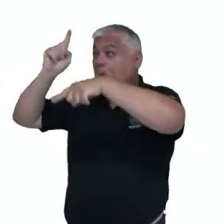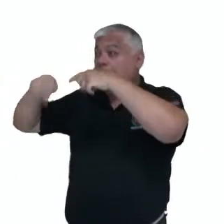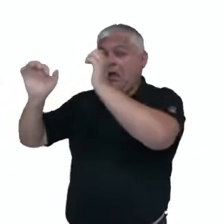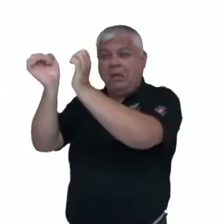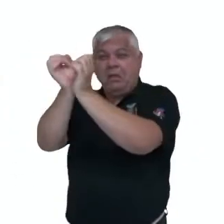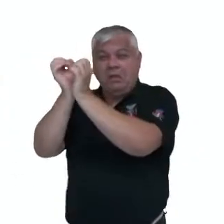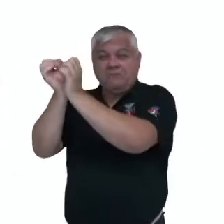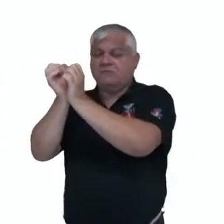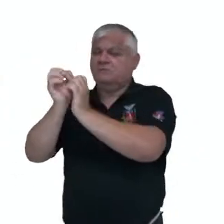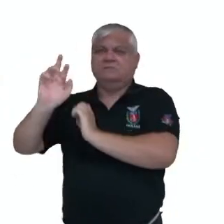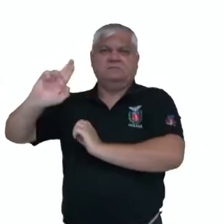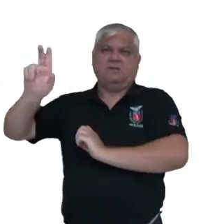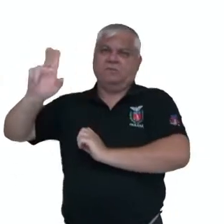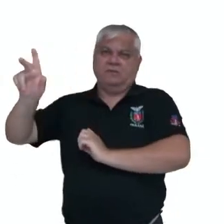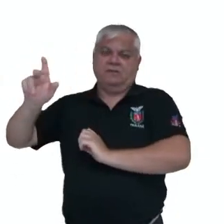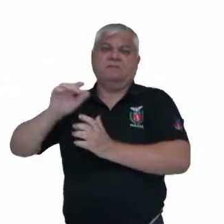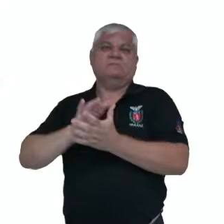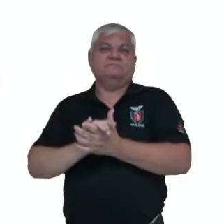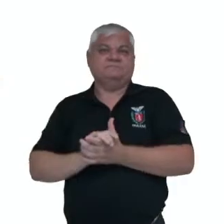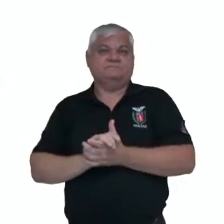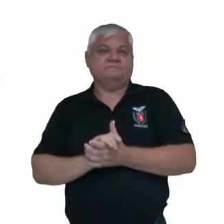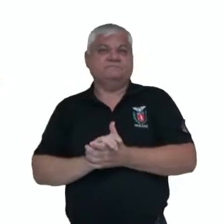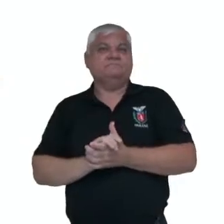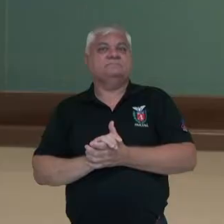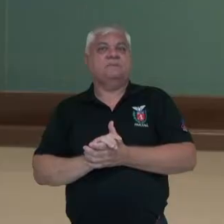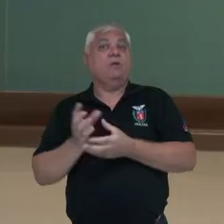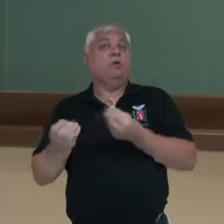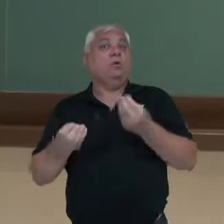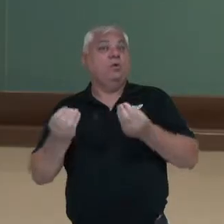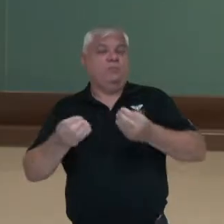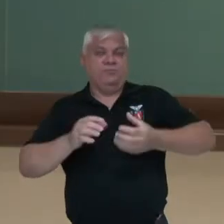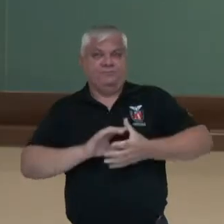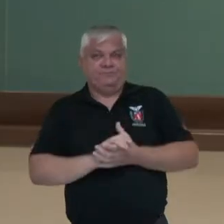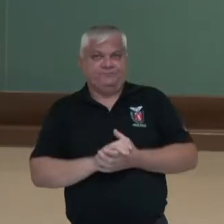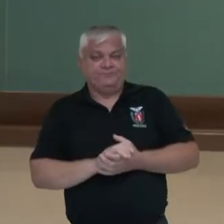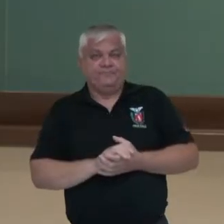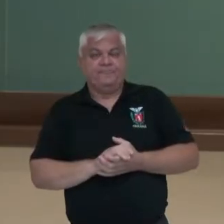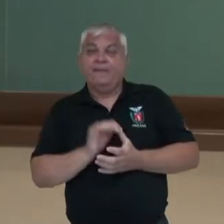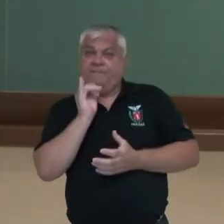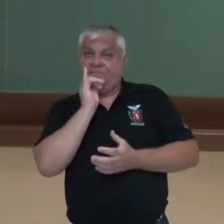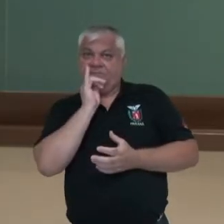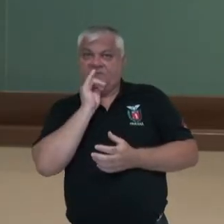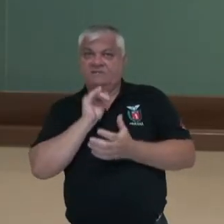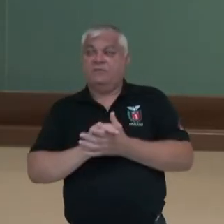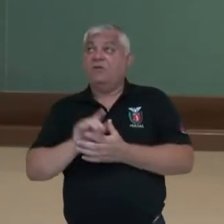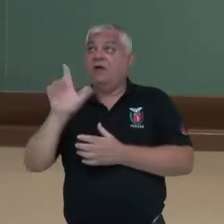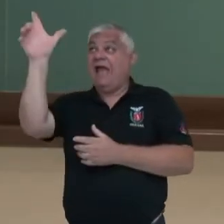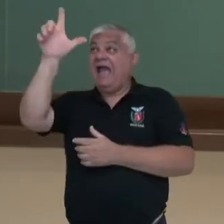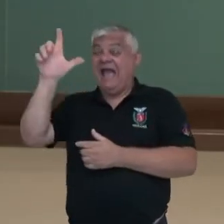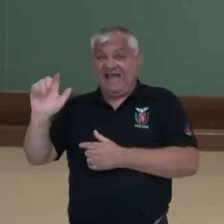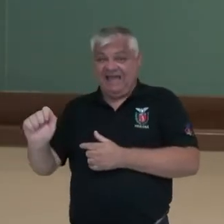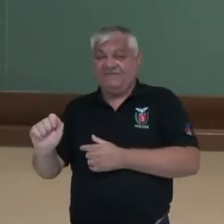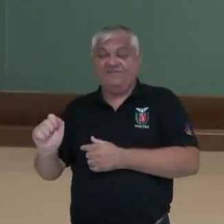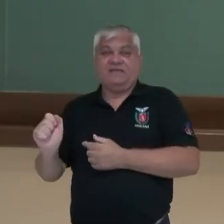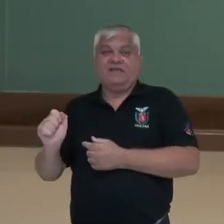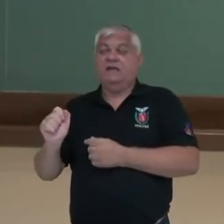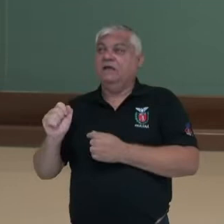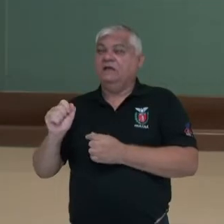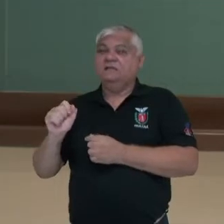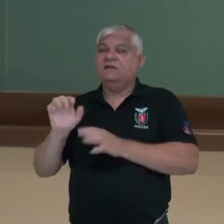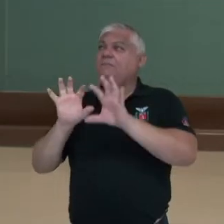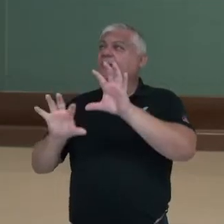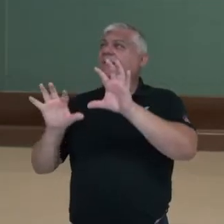se relacionava à etnia e não ao continente. Explica isso aí, professor Roberto. Não há uma África única, milhares